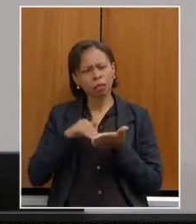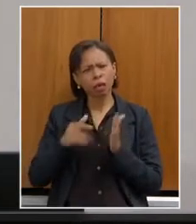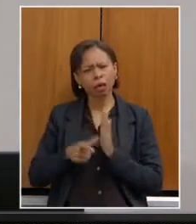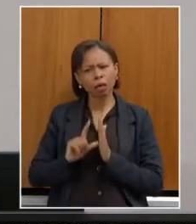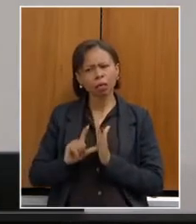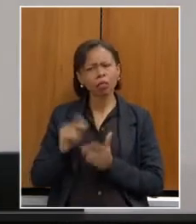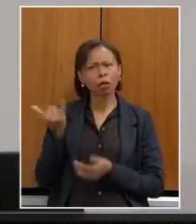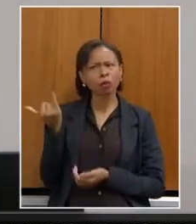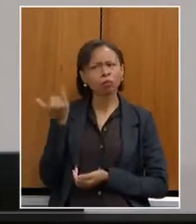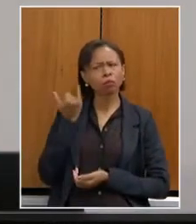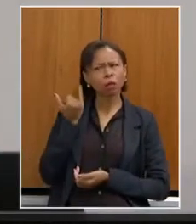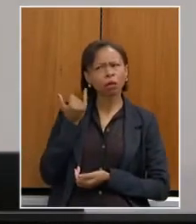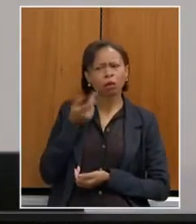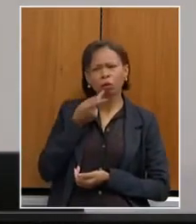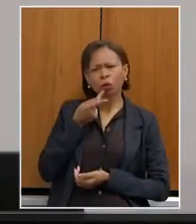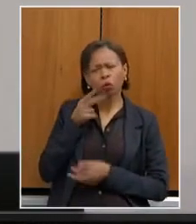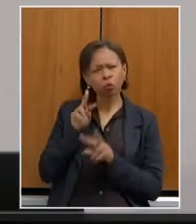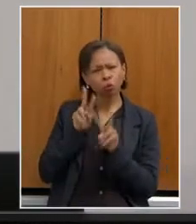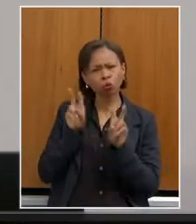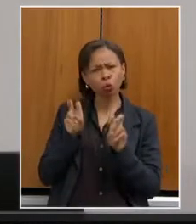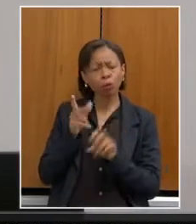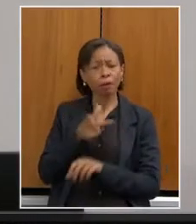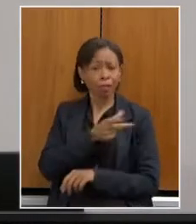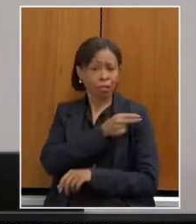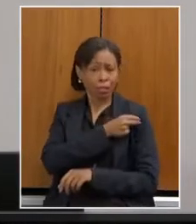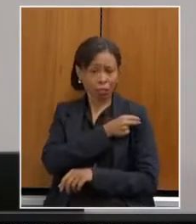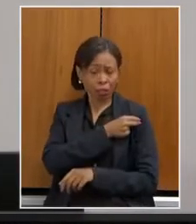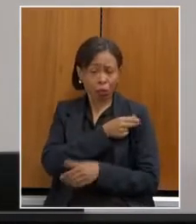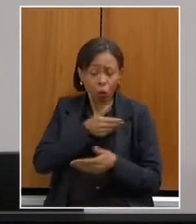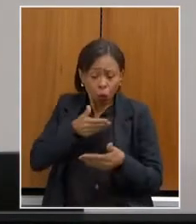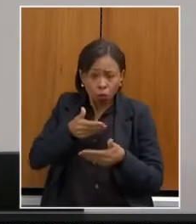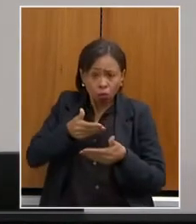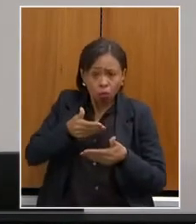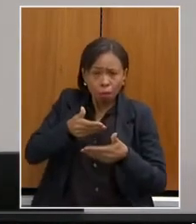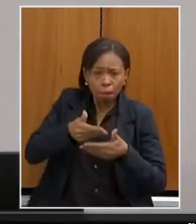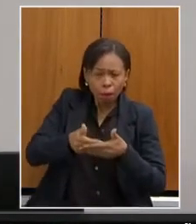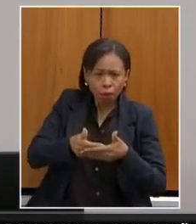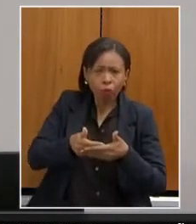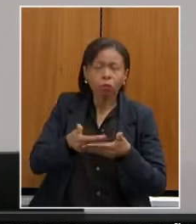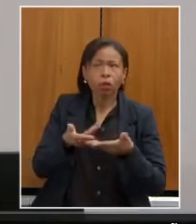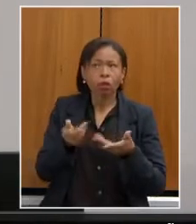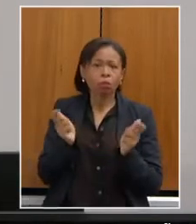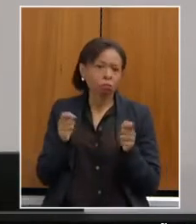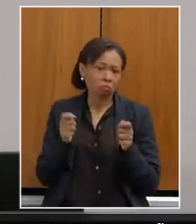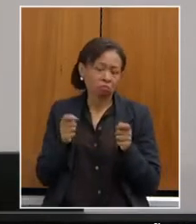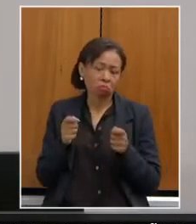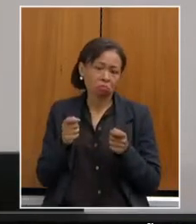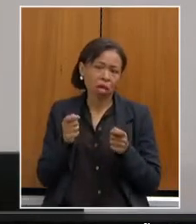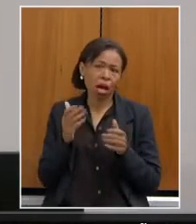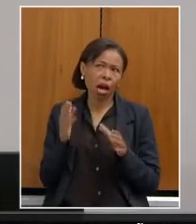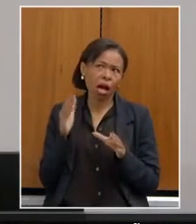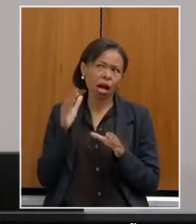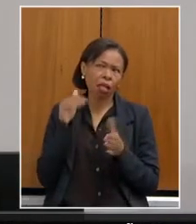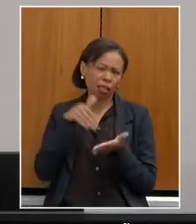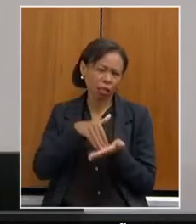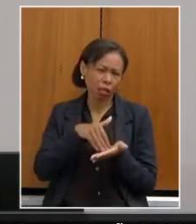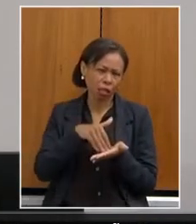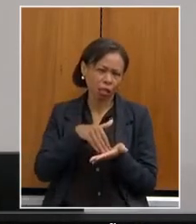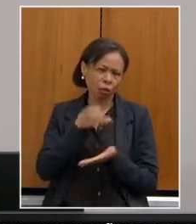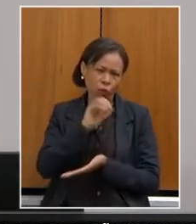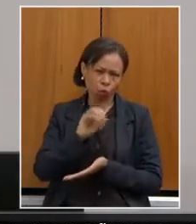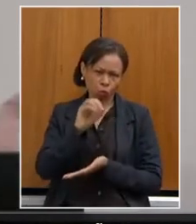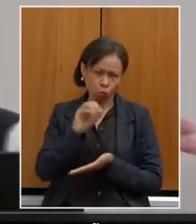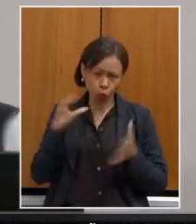a questão da vacinação do prazo final. Os mineiros podem contar que até outubro todos